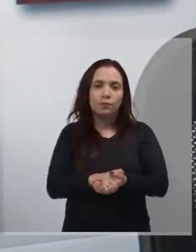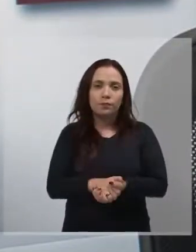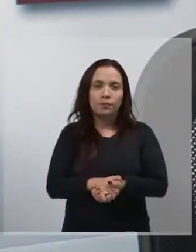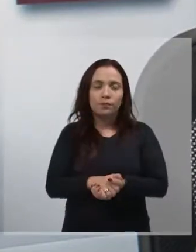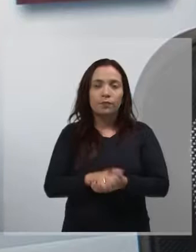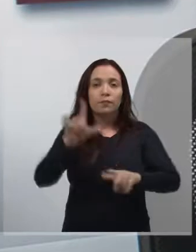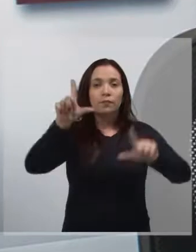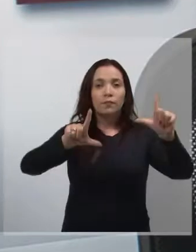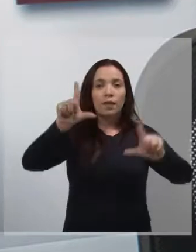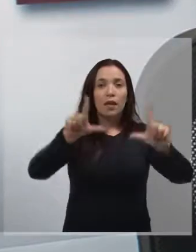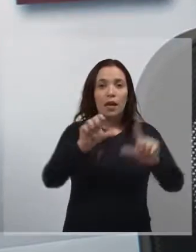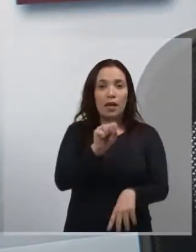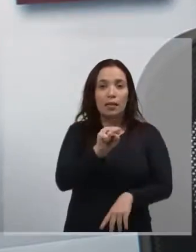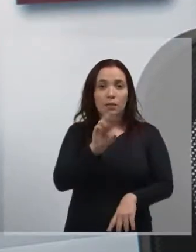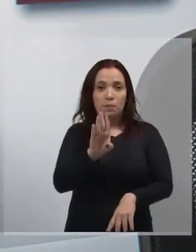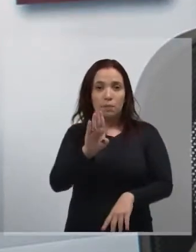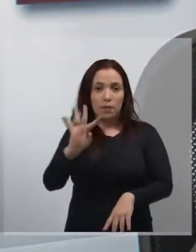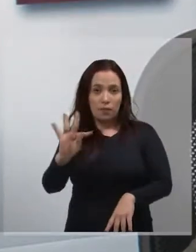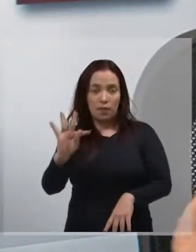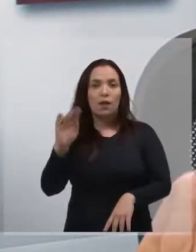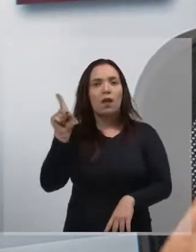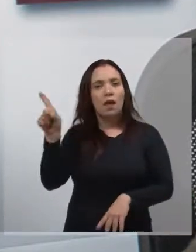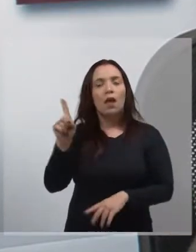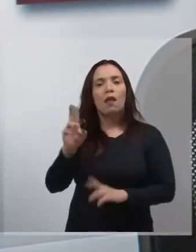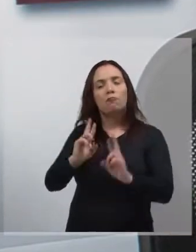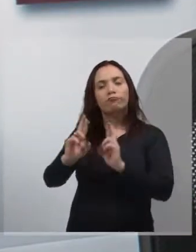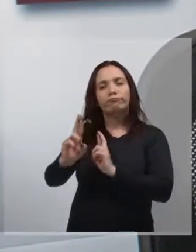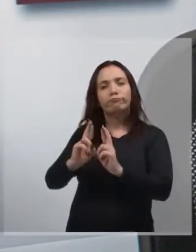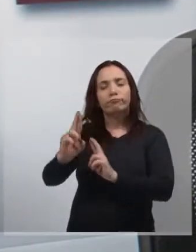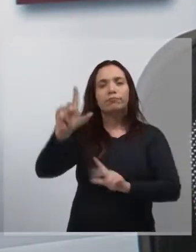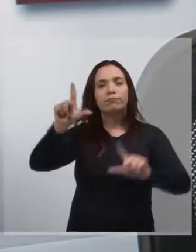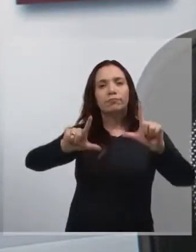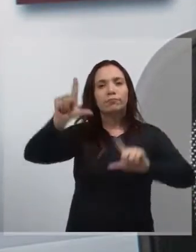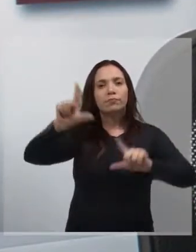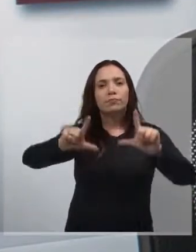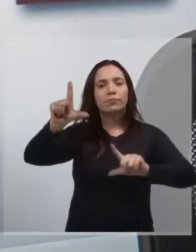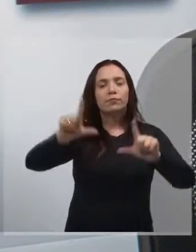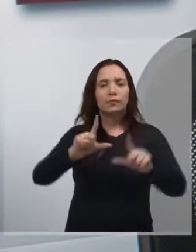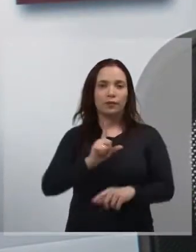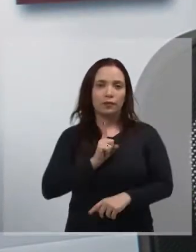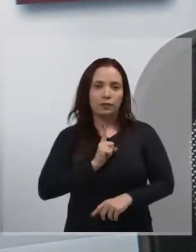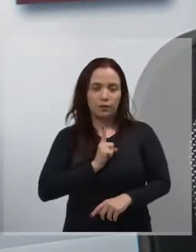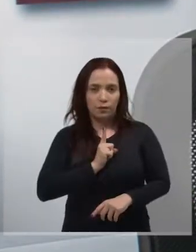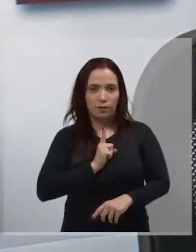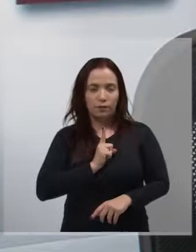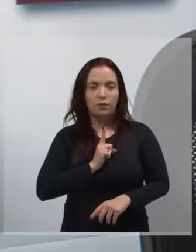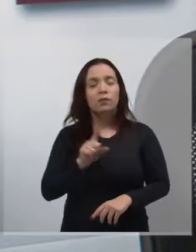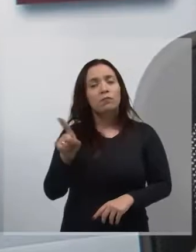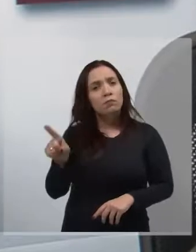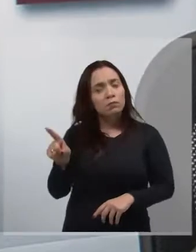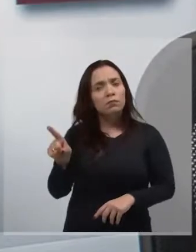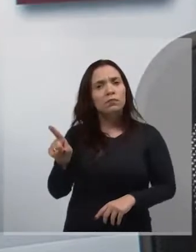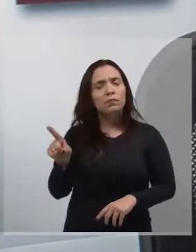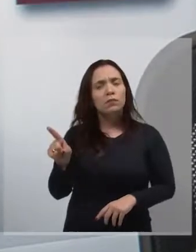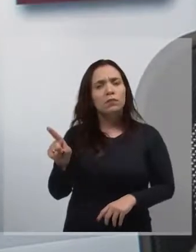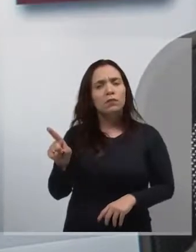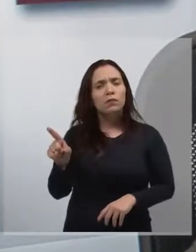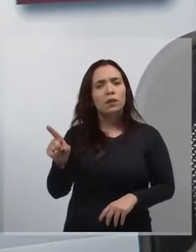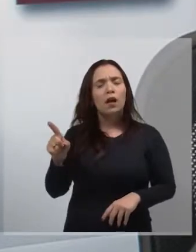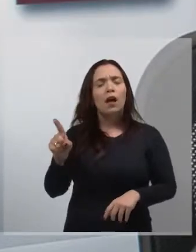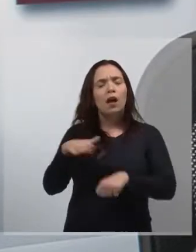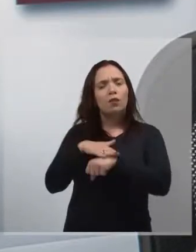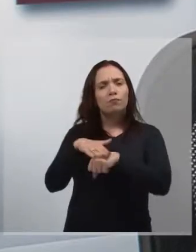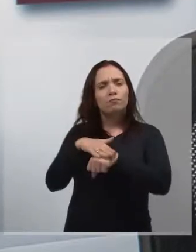pelo canal SBT, na qual ele deu uma entrevista ao apresentador Silvio Santos. Quer dizer,